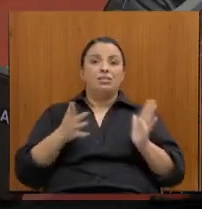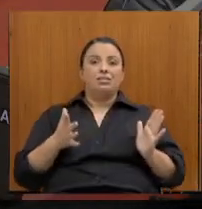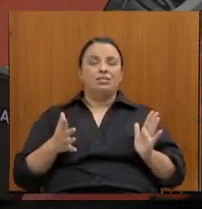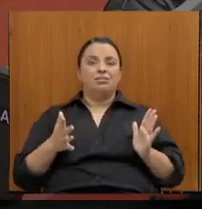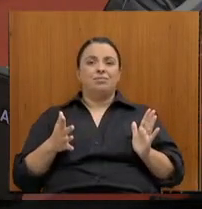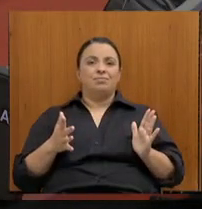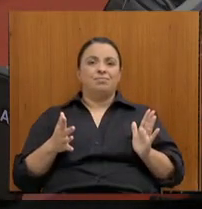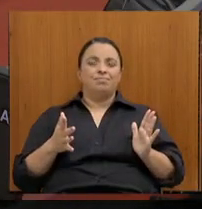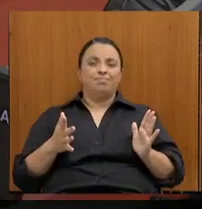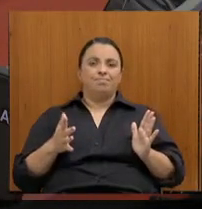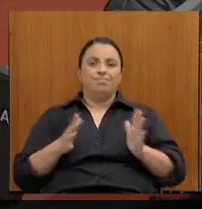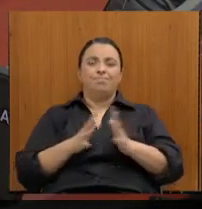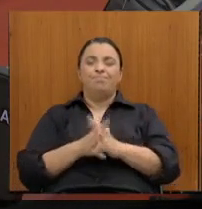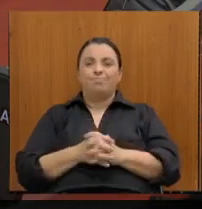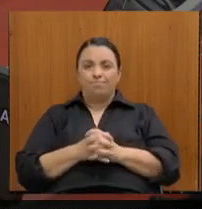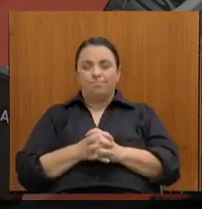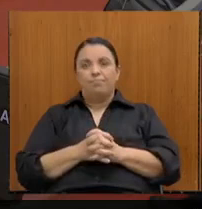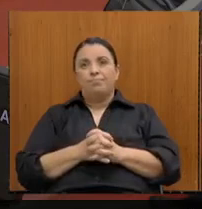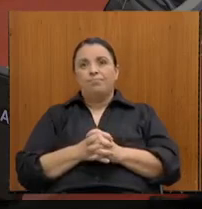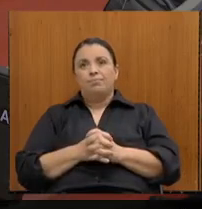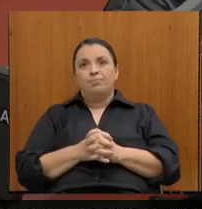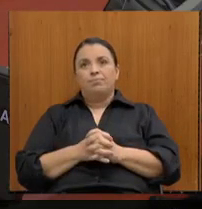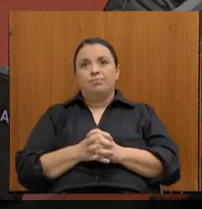o próximo por favor